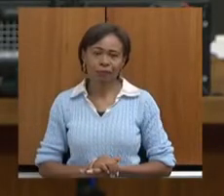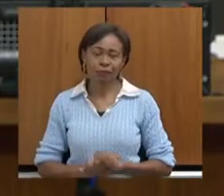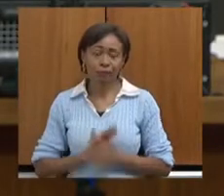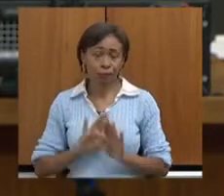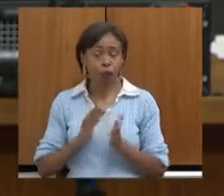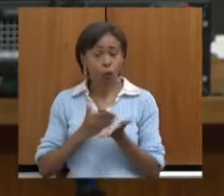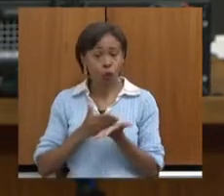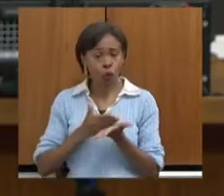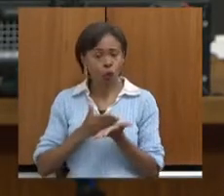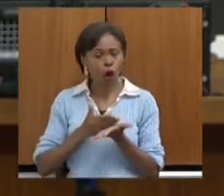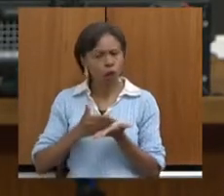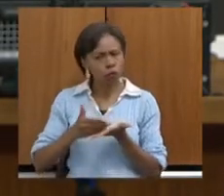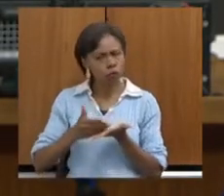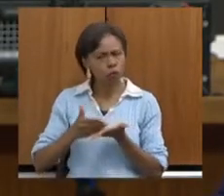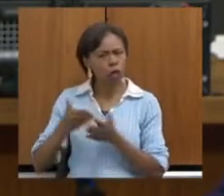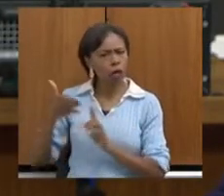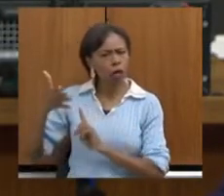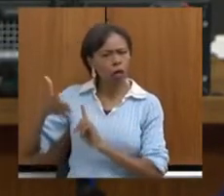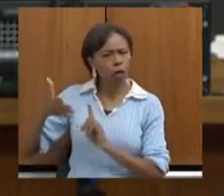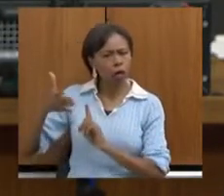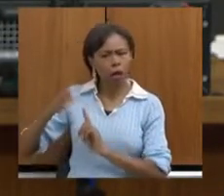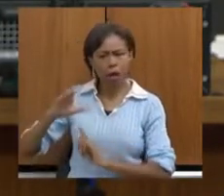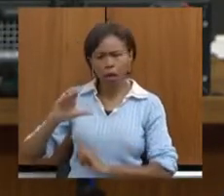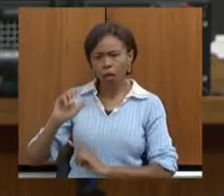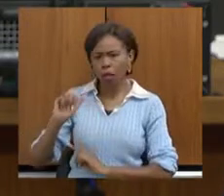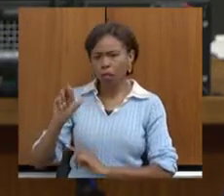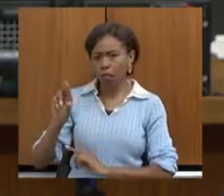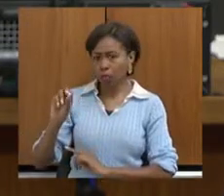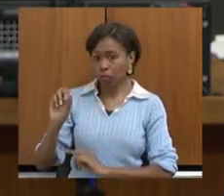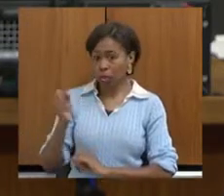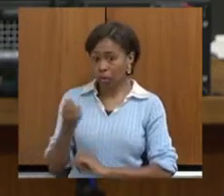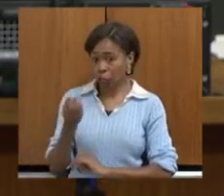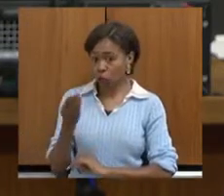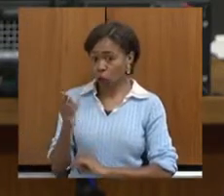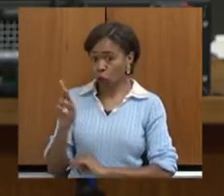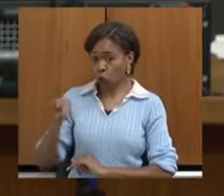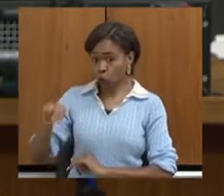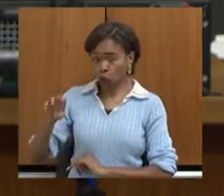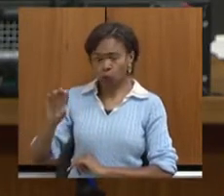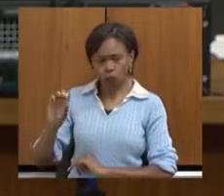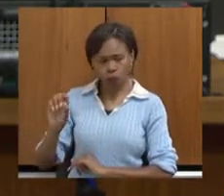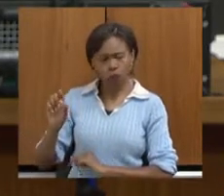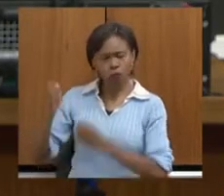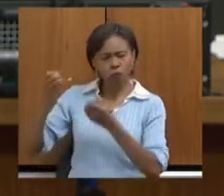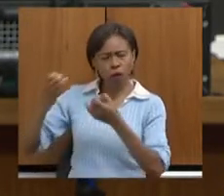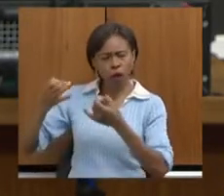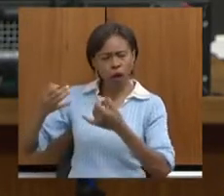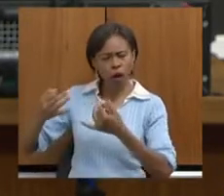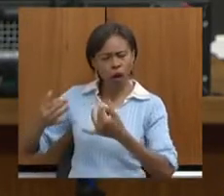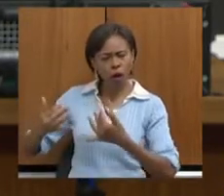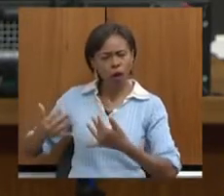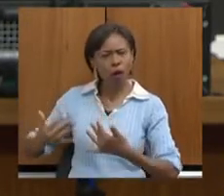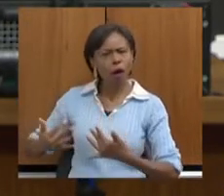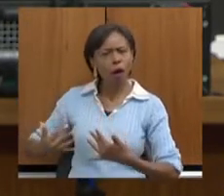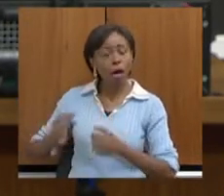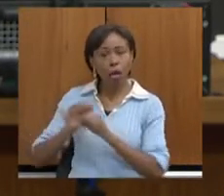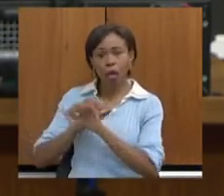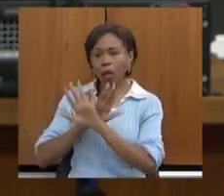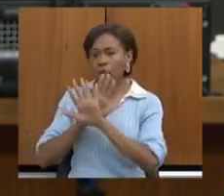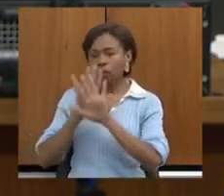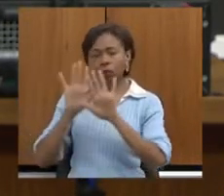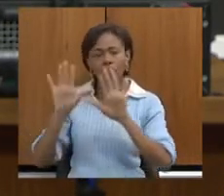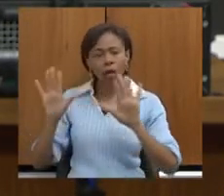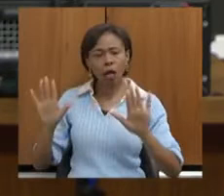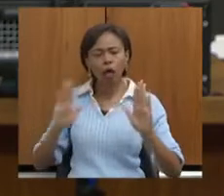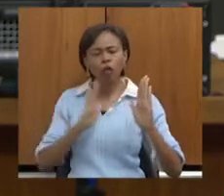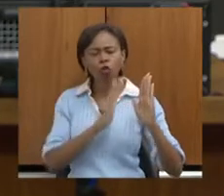introdução né Foi muito bem feita pelo Dr Carlos Bruno que que trouxe uma uma linha de uma maneira muito clara uma